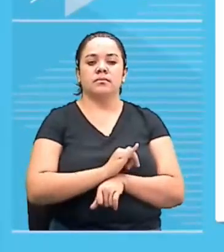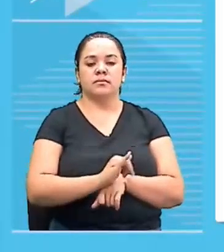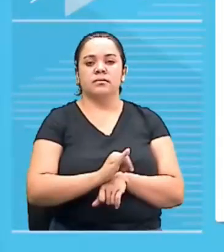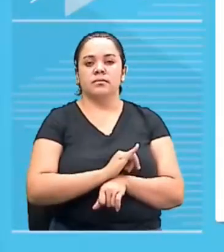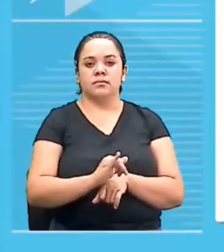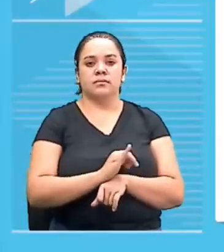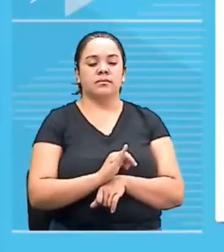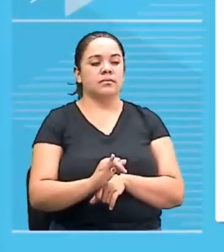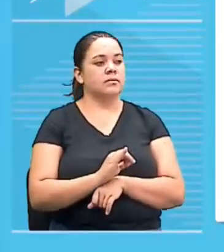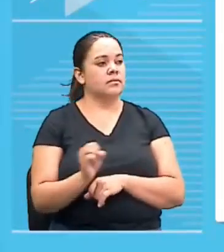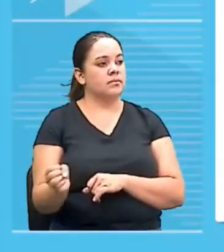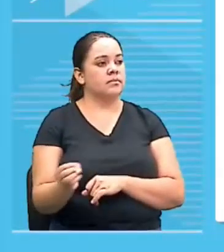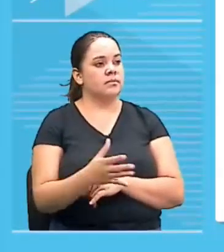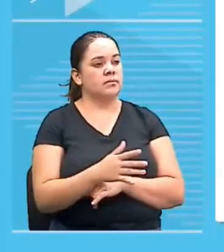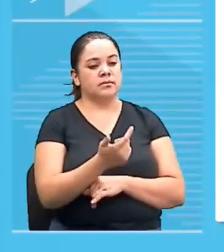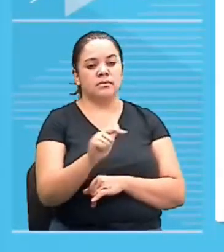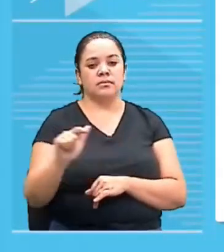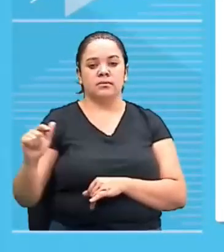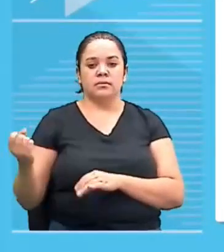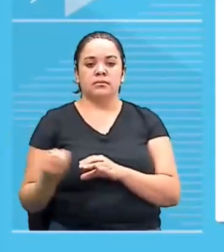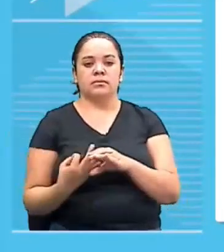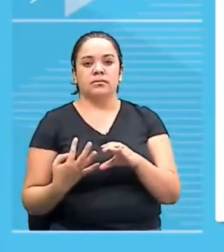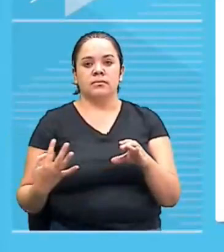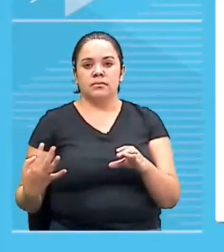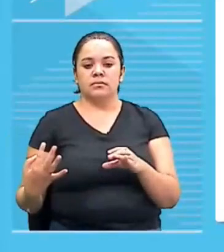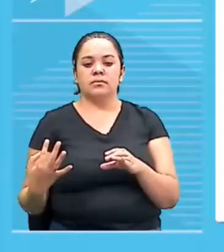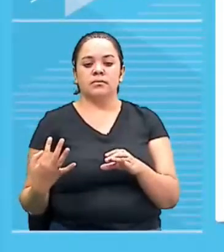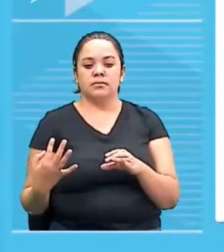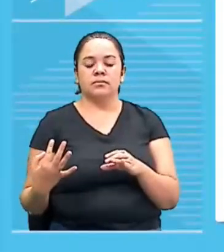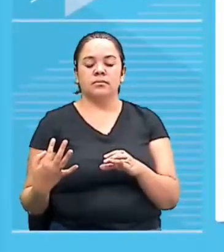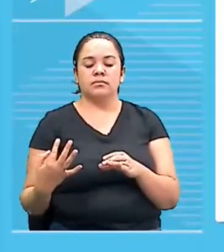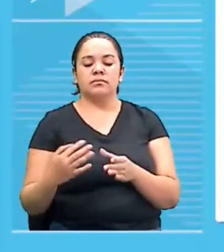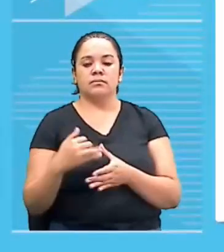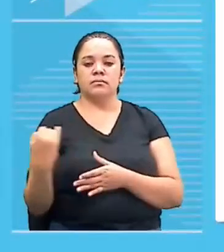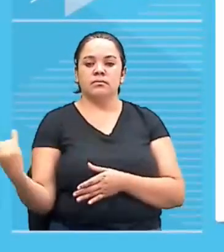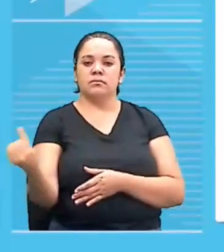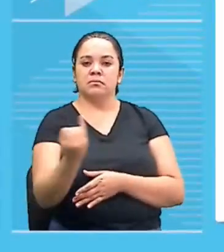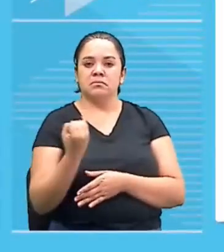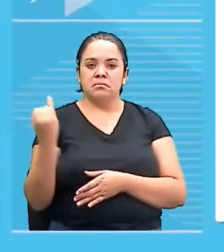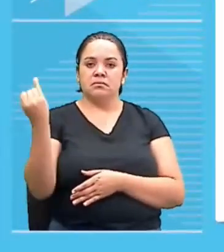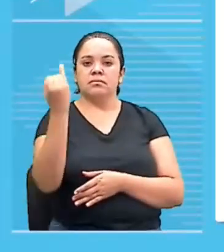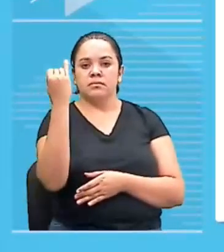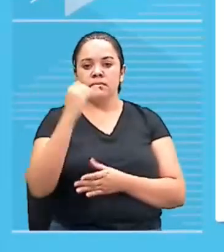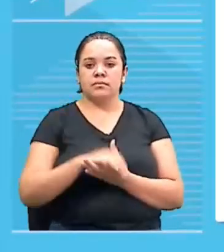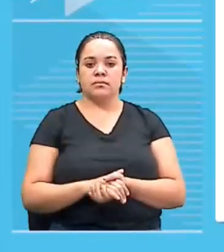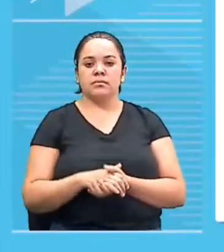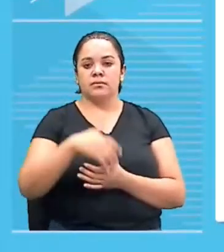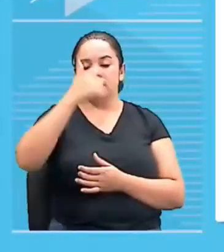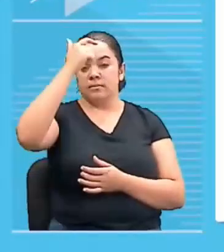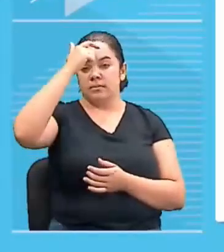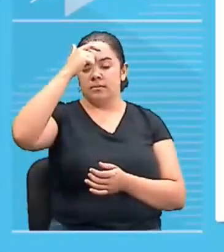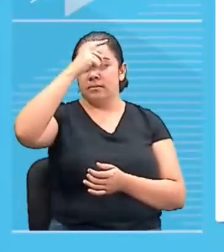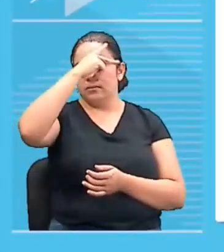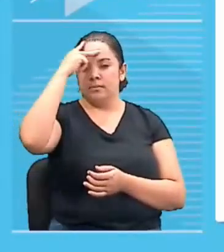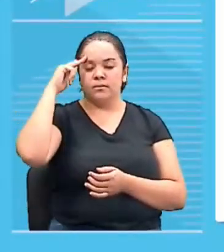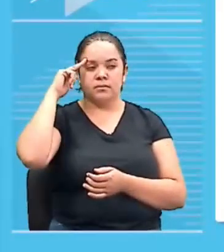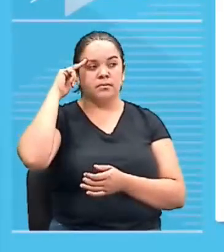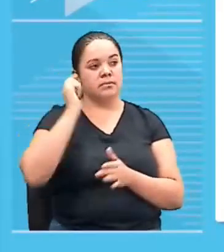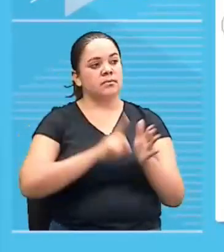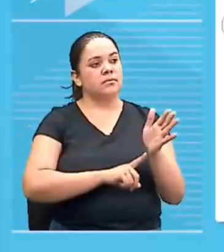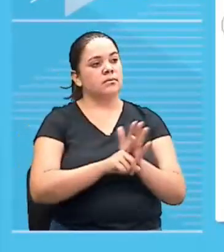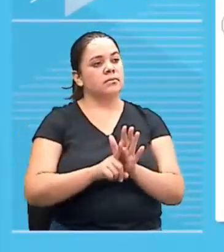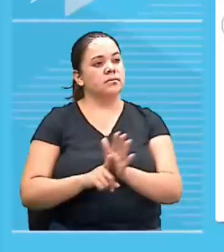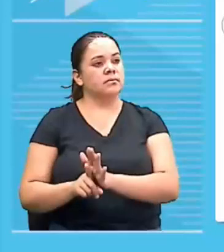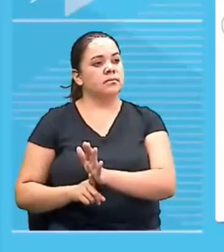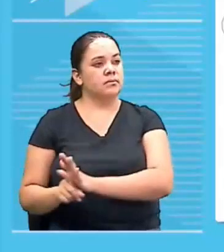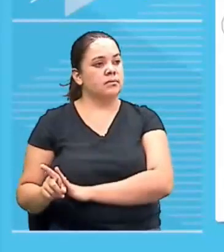de inovação. É uma outra característica bem significativa quanto a pessoas, a pesquisa e